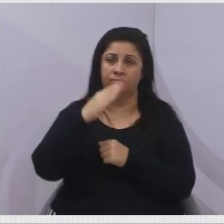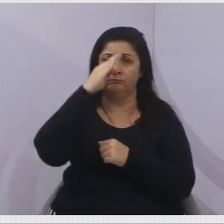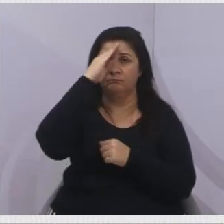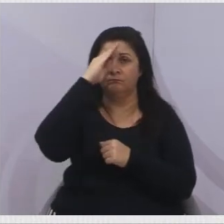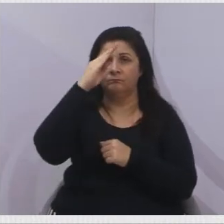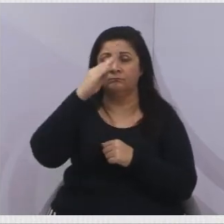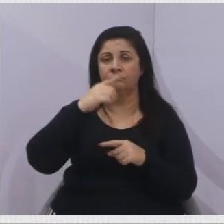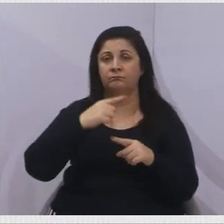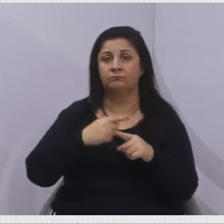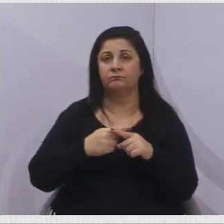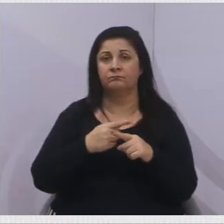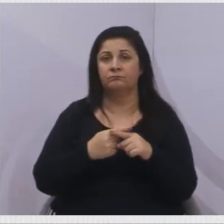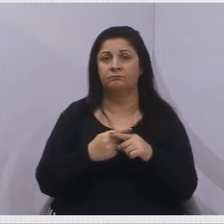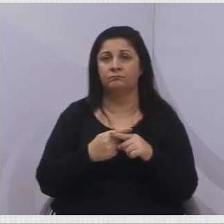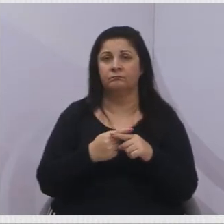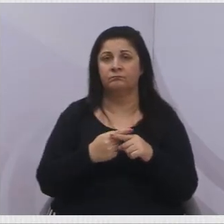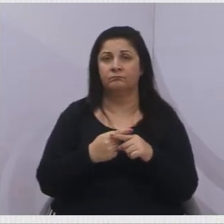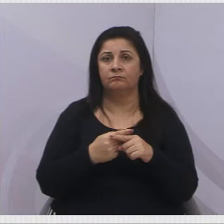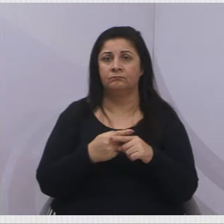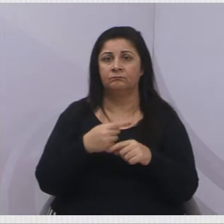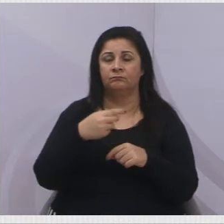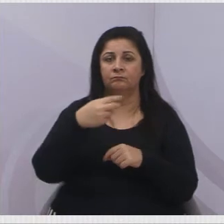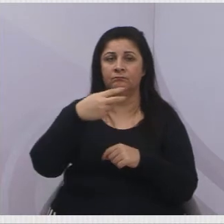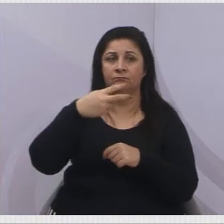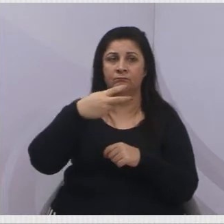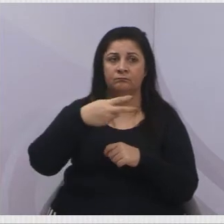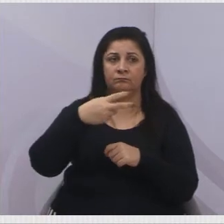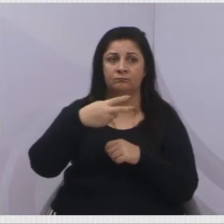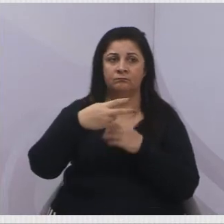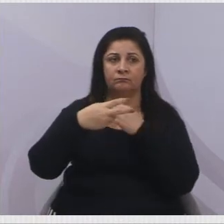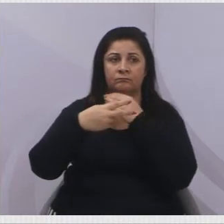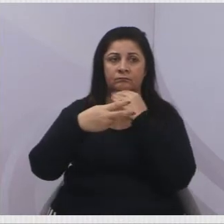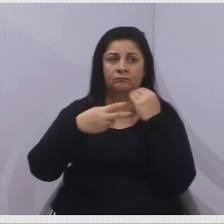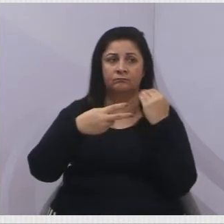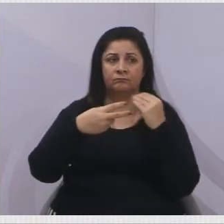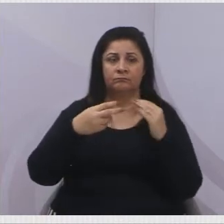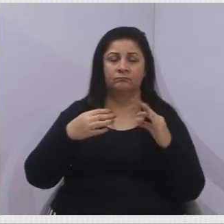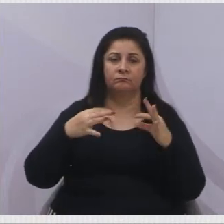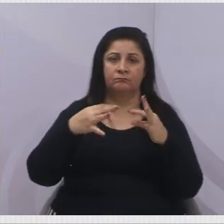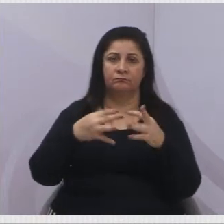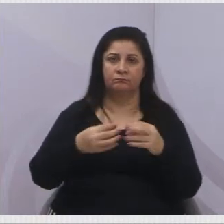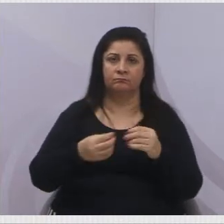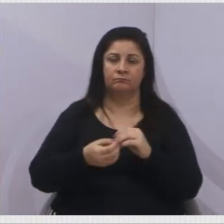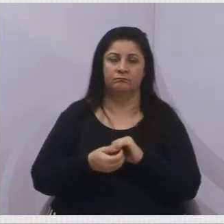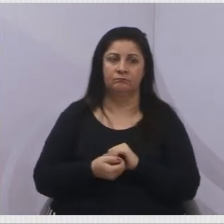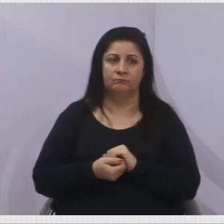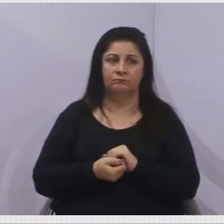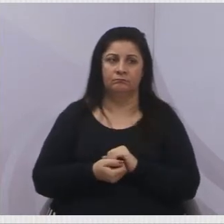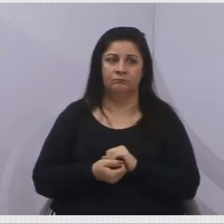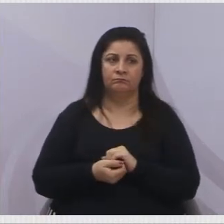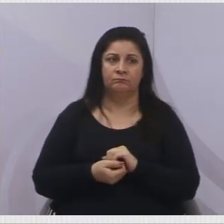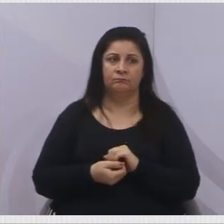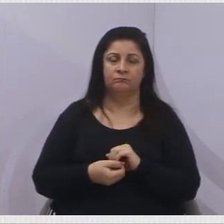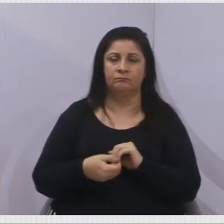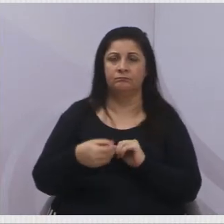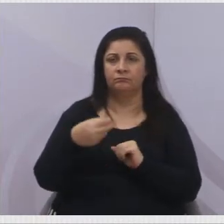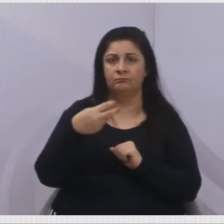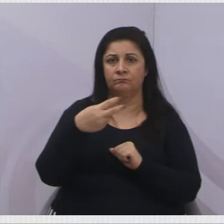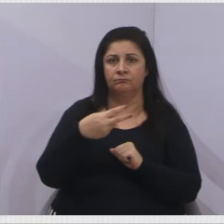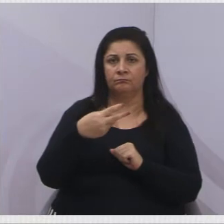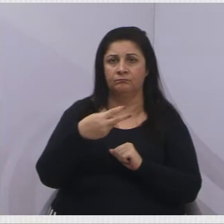pelo aumento de 2 óbitos na totalidade. Esses 2 óbitos são óbitos